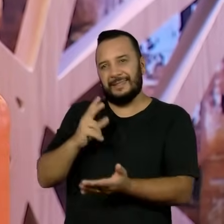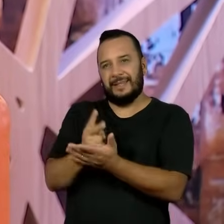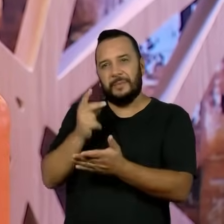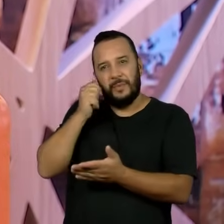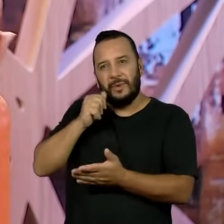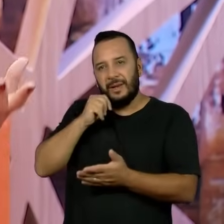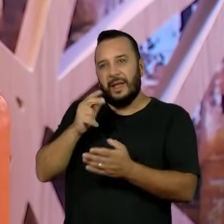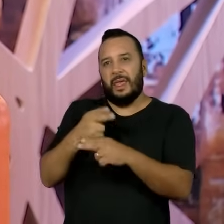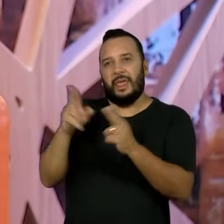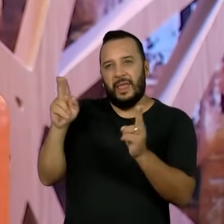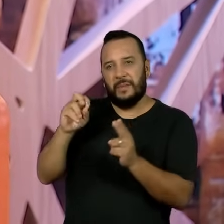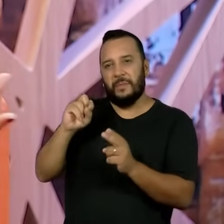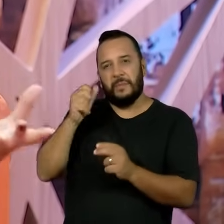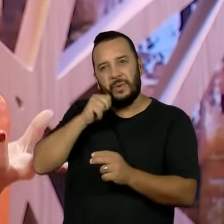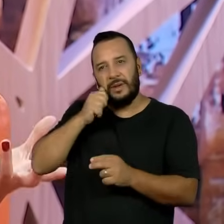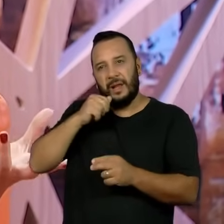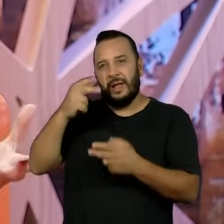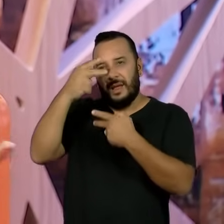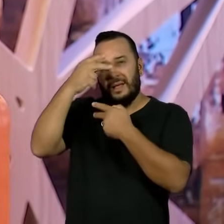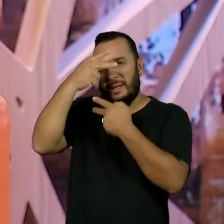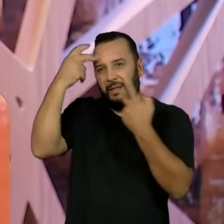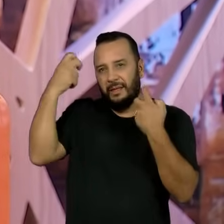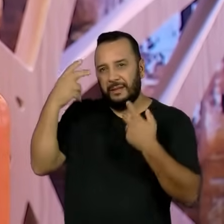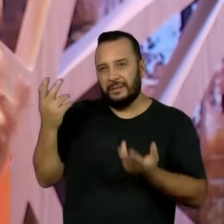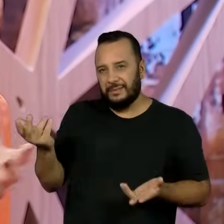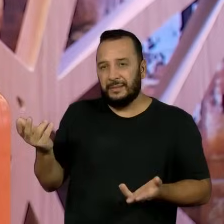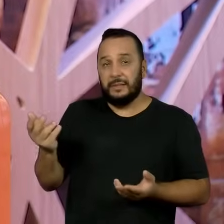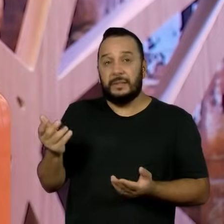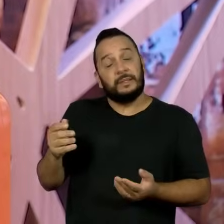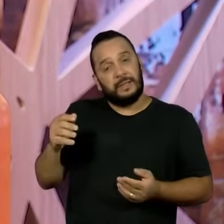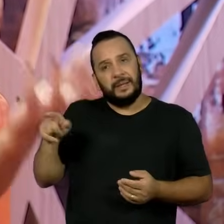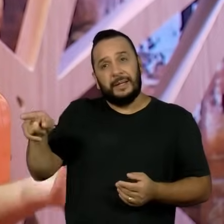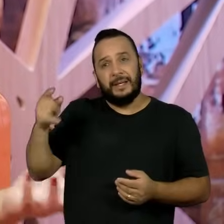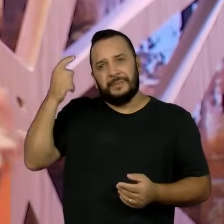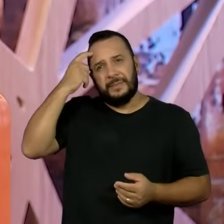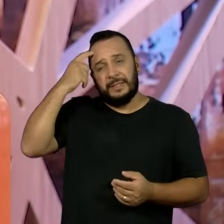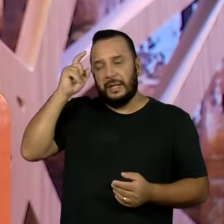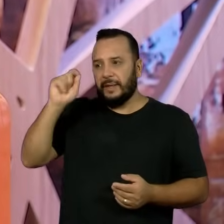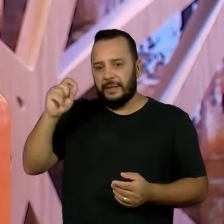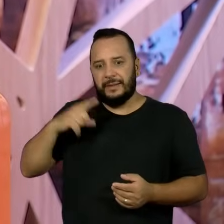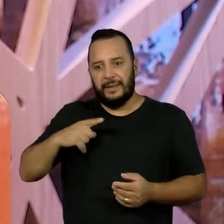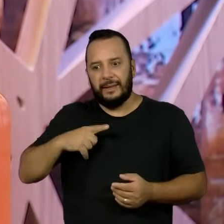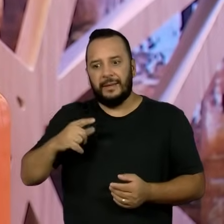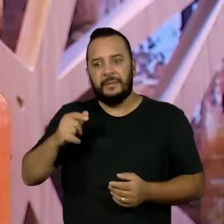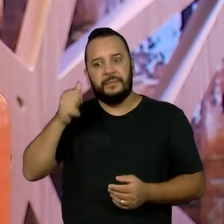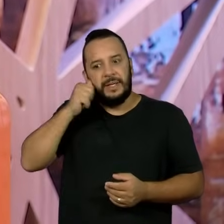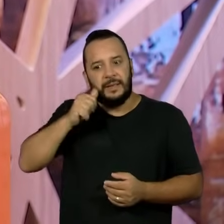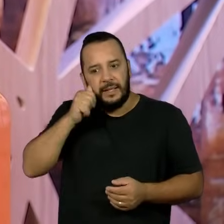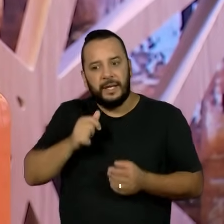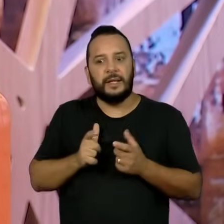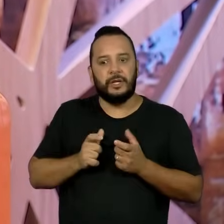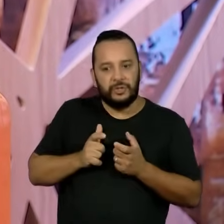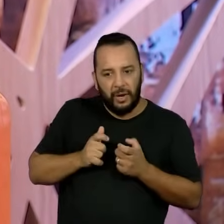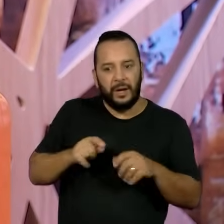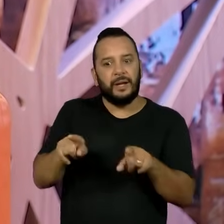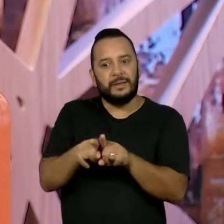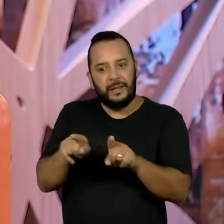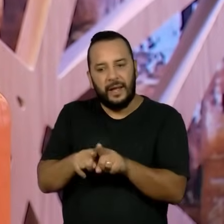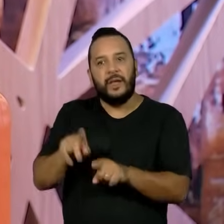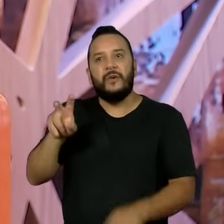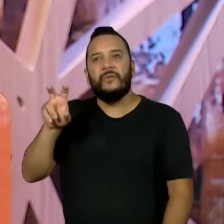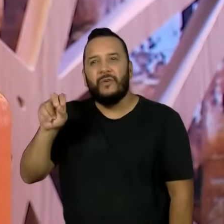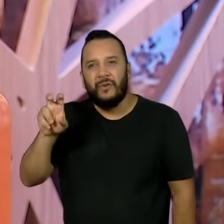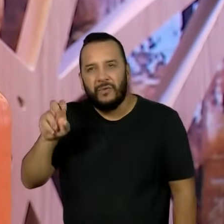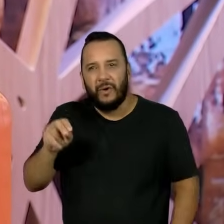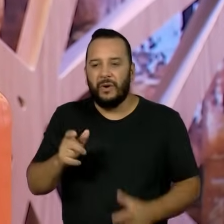olhar para essa demanda e dizer, tá, o meu público mudou, eu tenho meninas, eu tenho avós, eu tenho outras pessoas jogando meu jogo que não